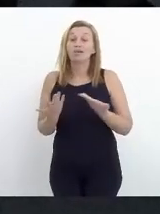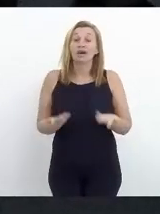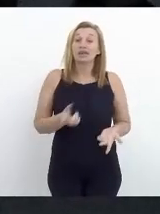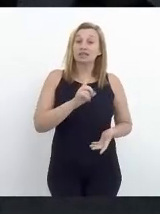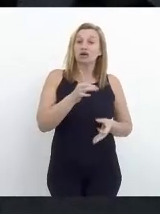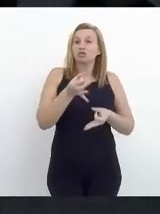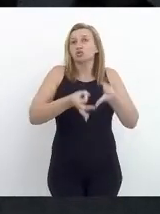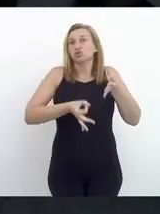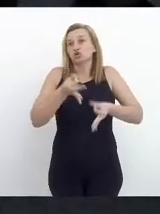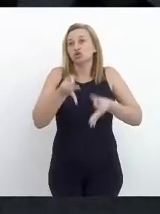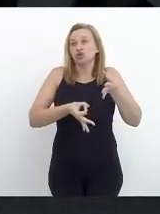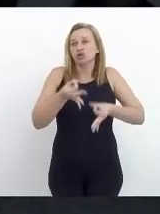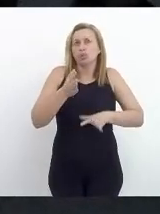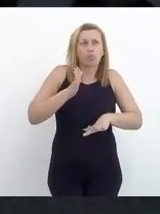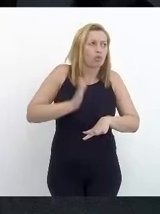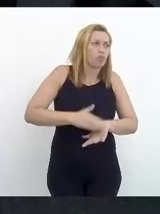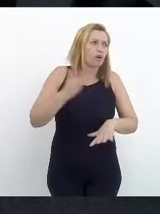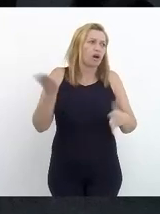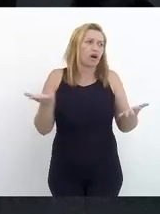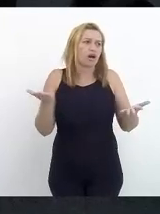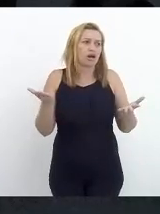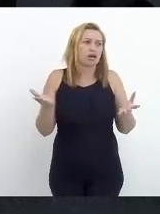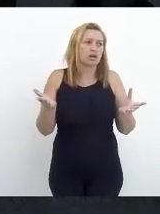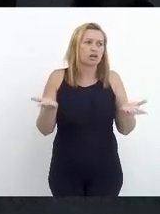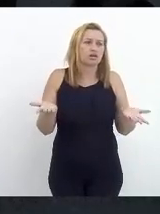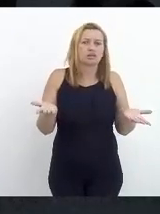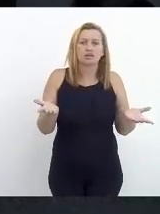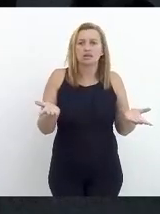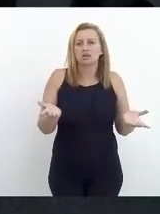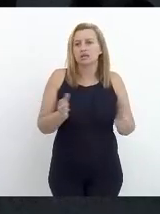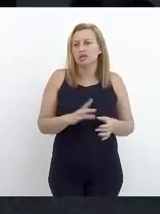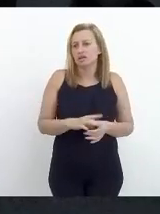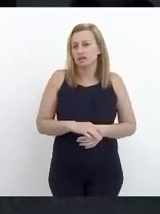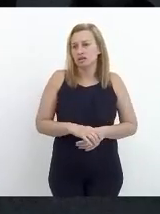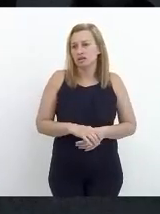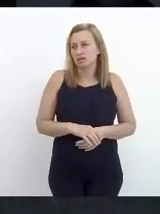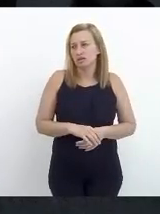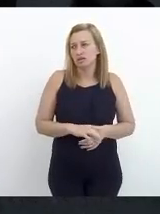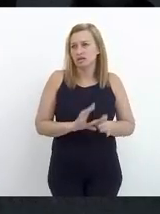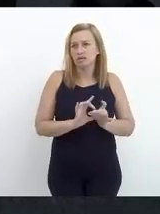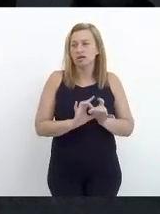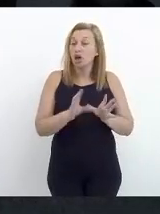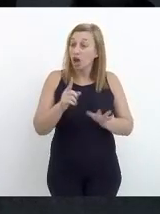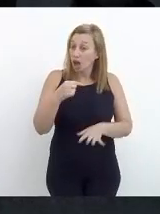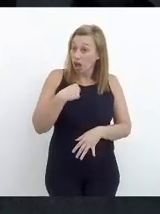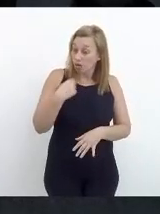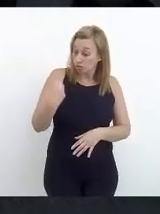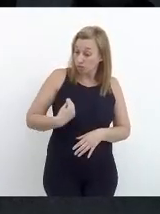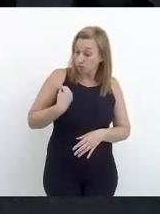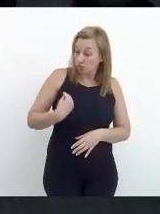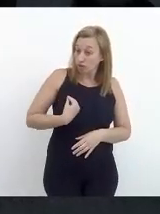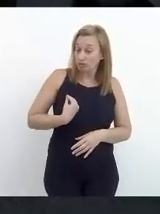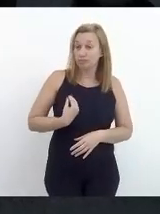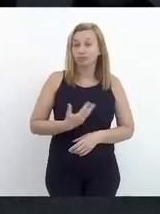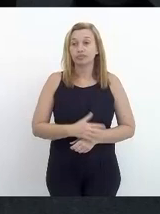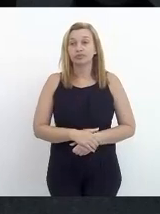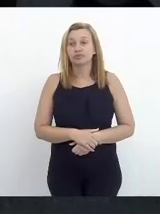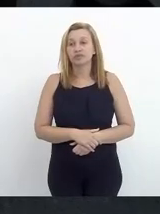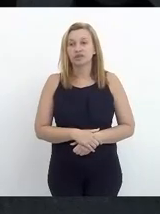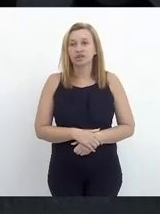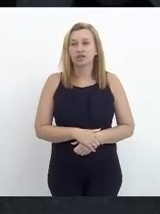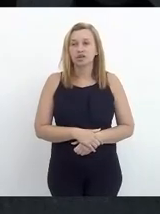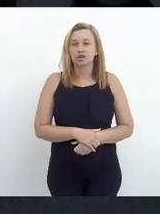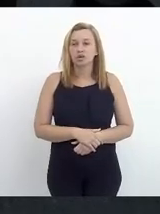e por mais que seja velocidade, eu estou aqui vivendo